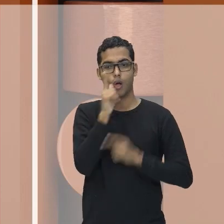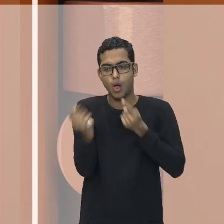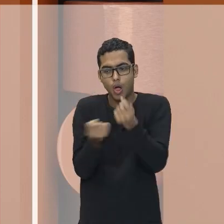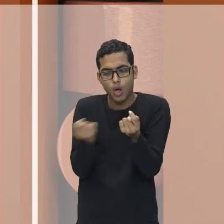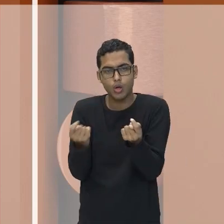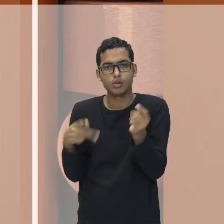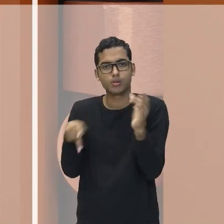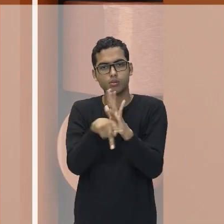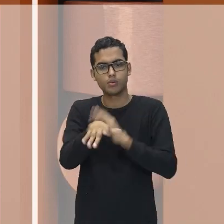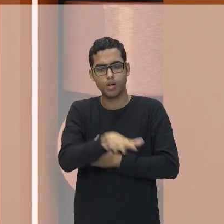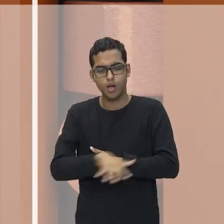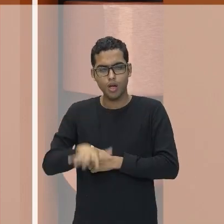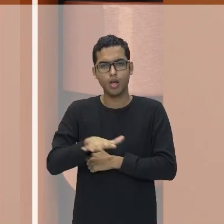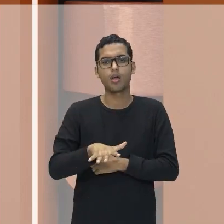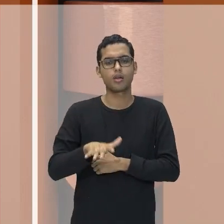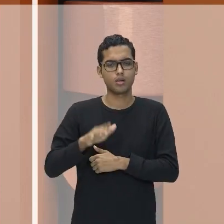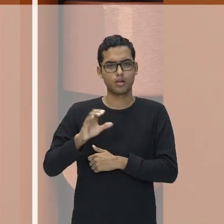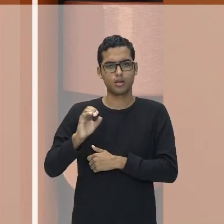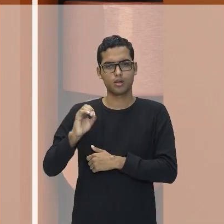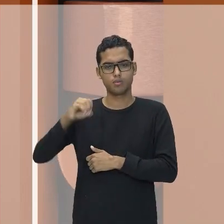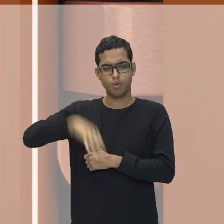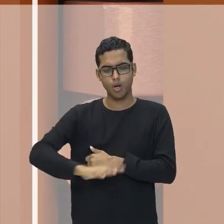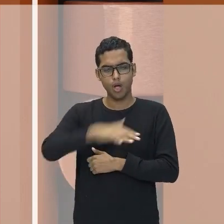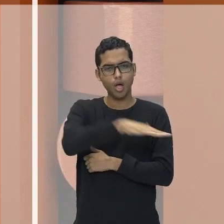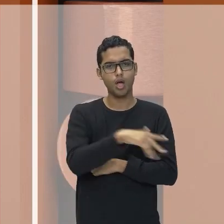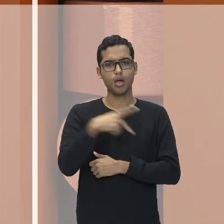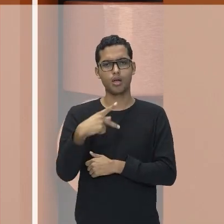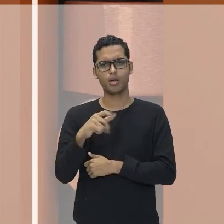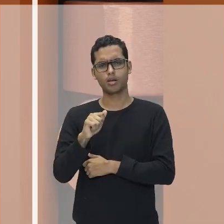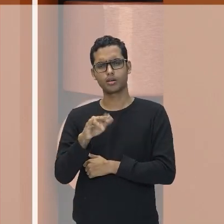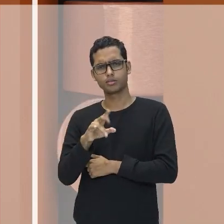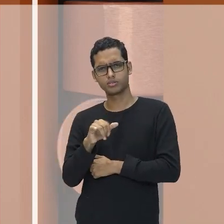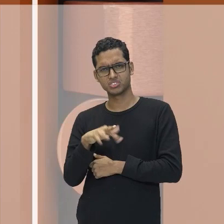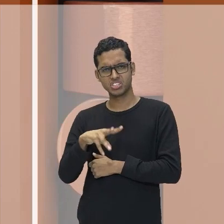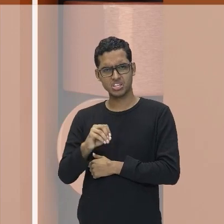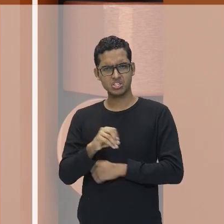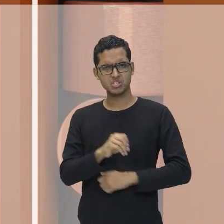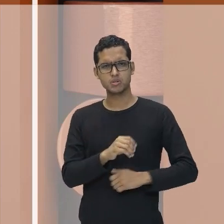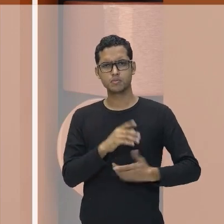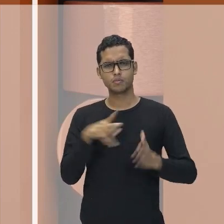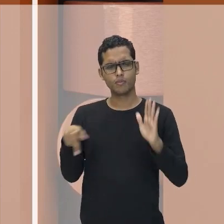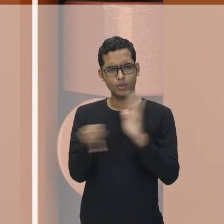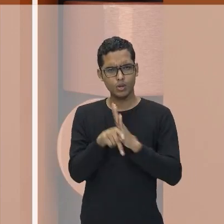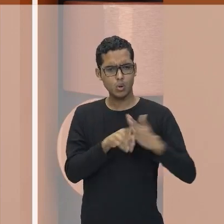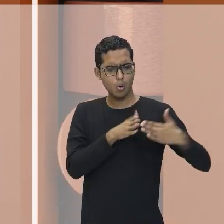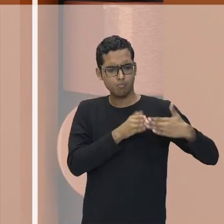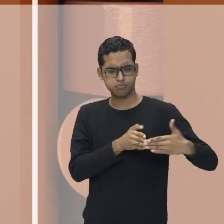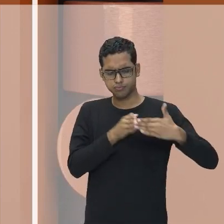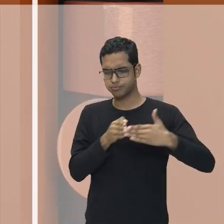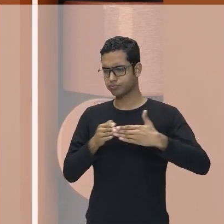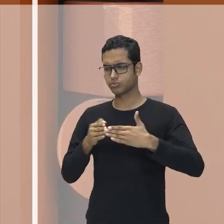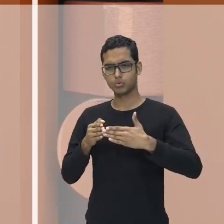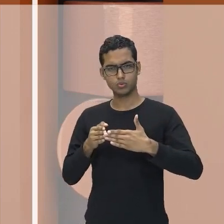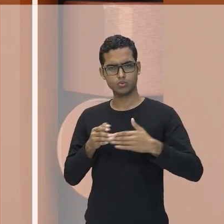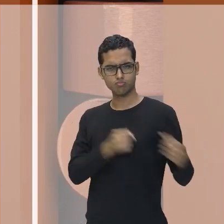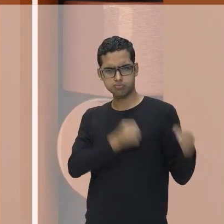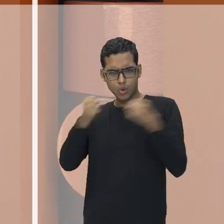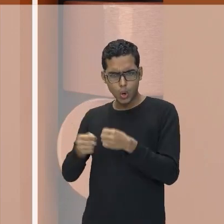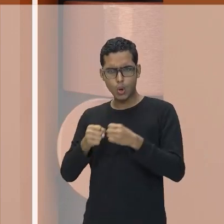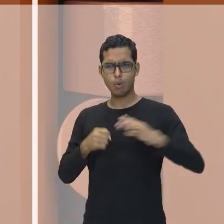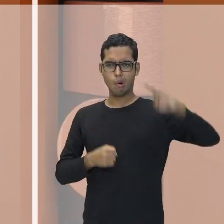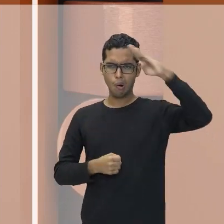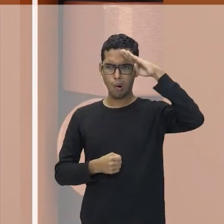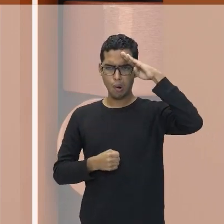Pacífico. Os americanos, então, desprenderam de muito poderio naval, poderio militar naval, e conseguiram deter